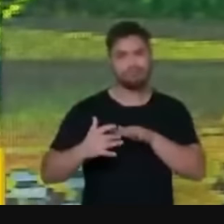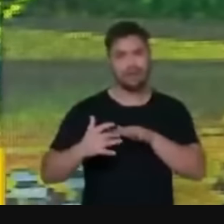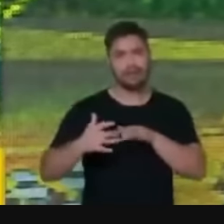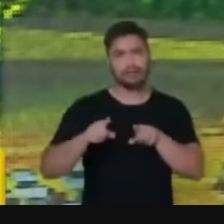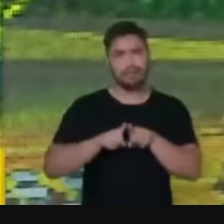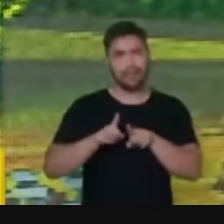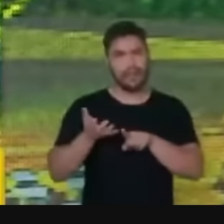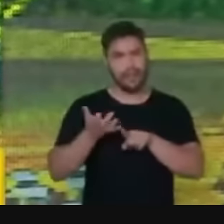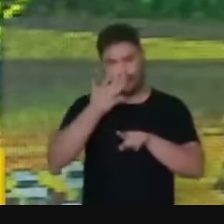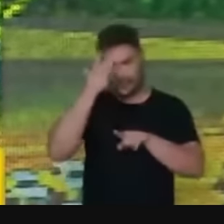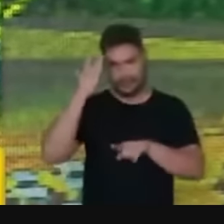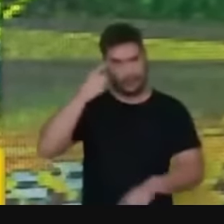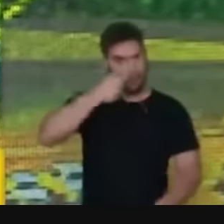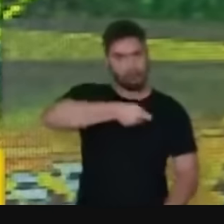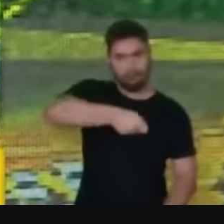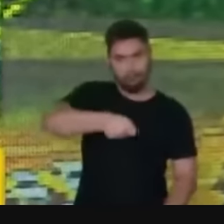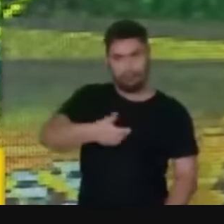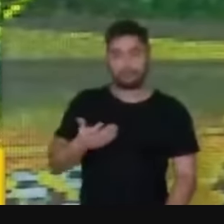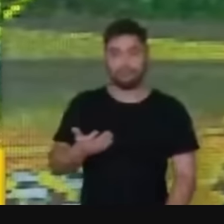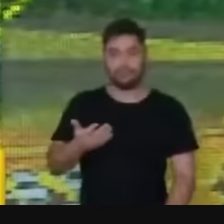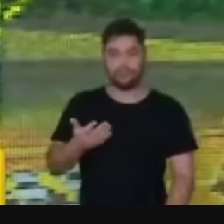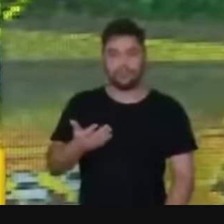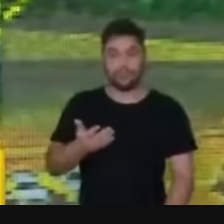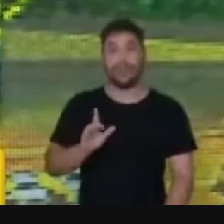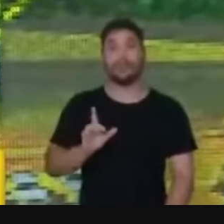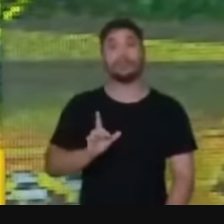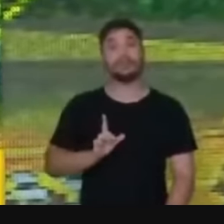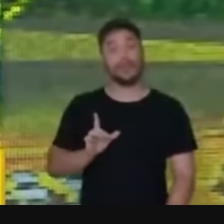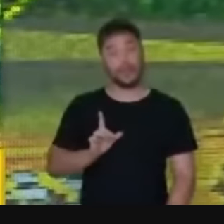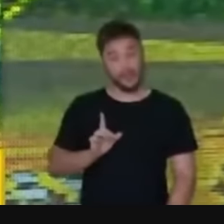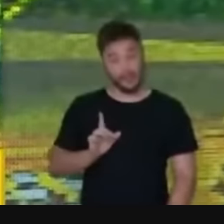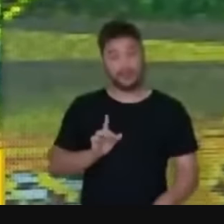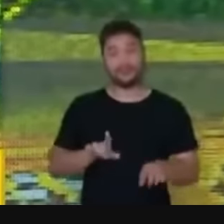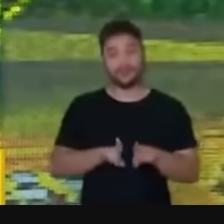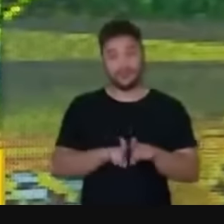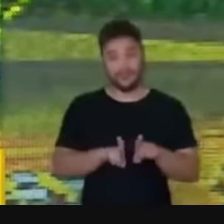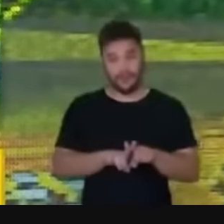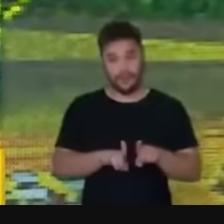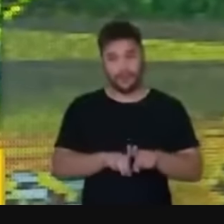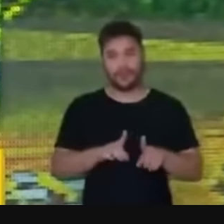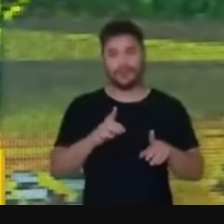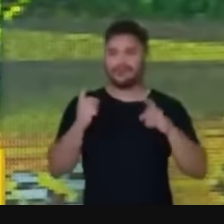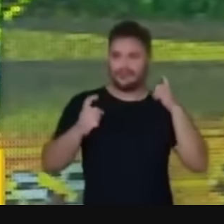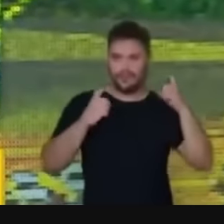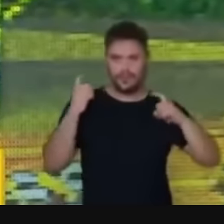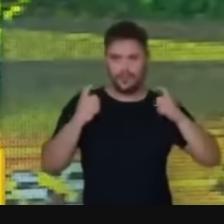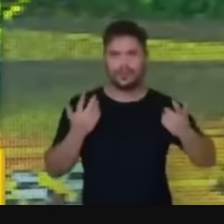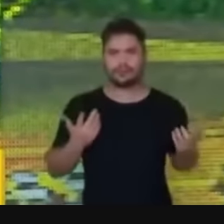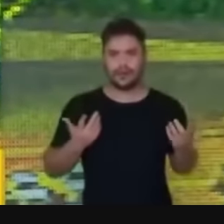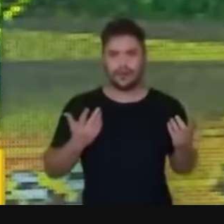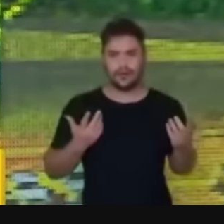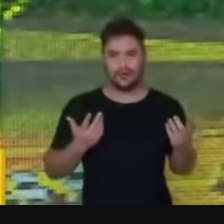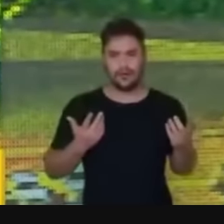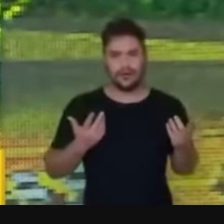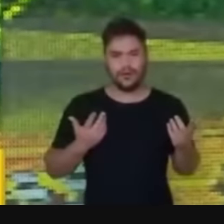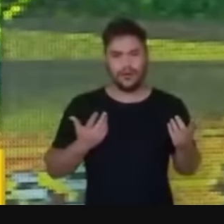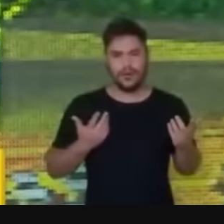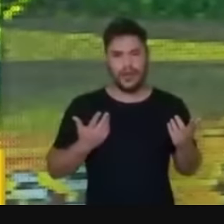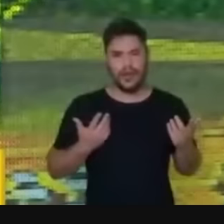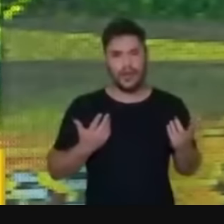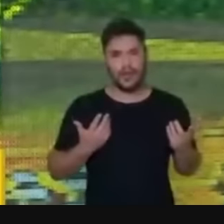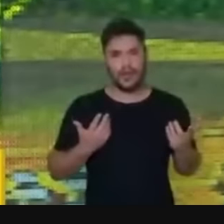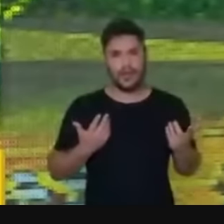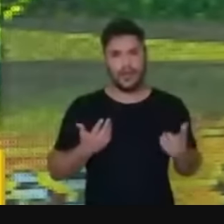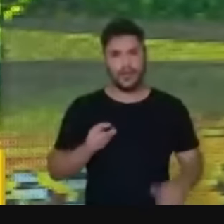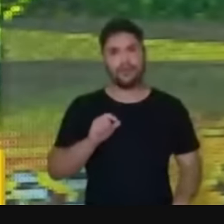ditadores. A preocupação com a captura furtiva da vontade do eleitorado é